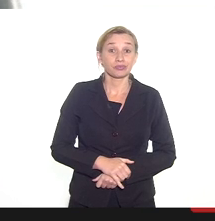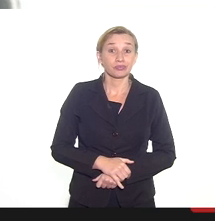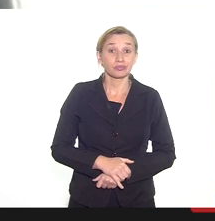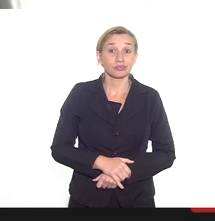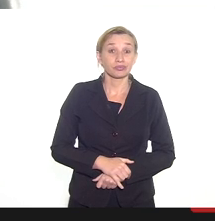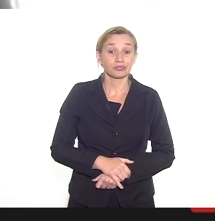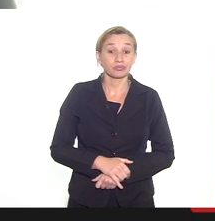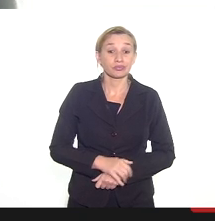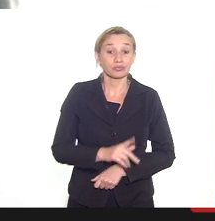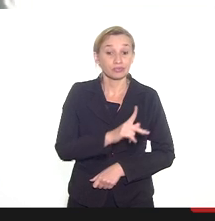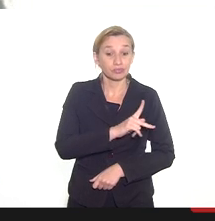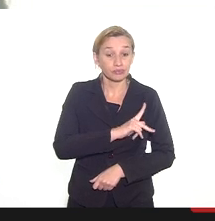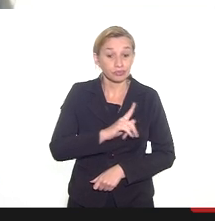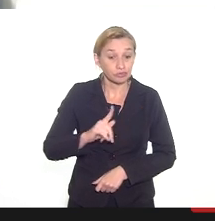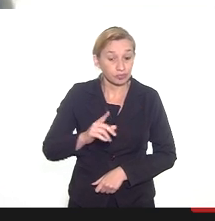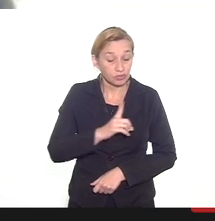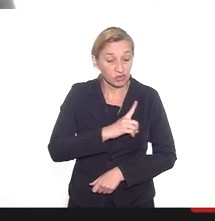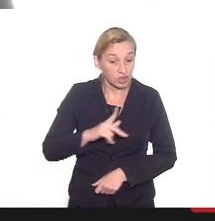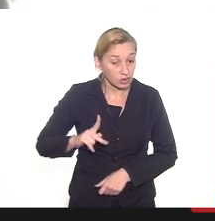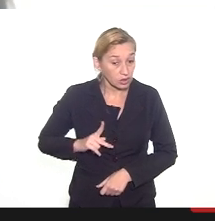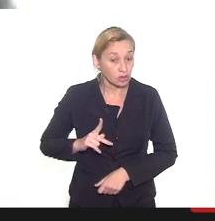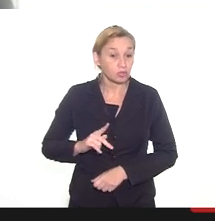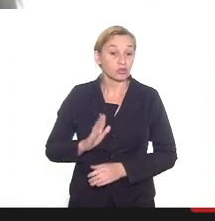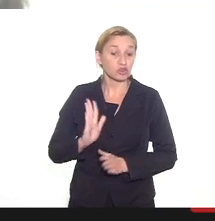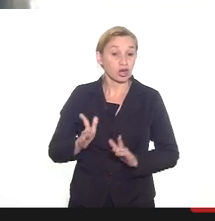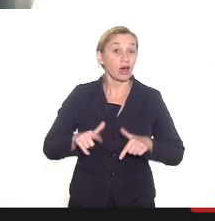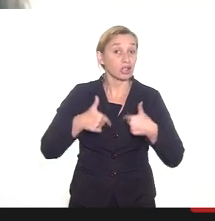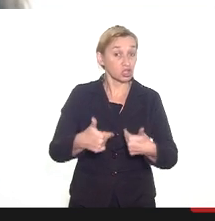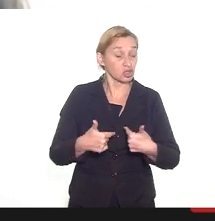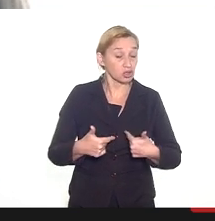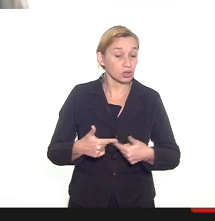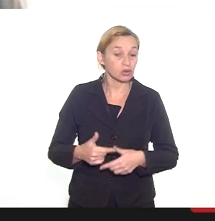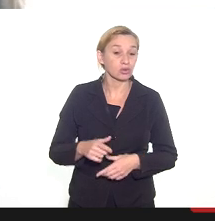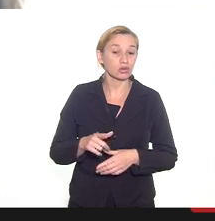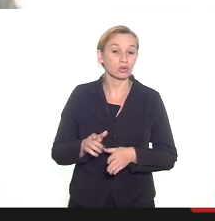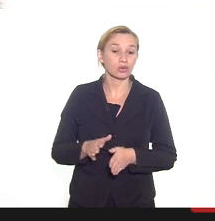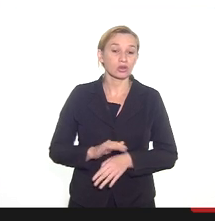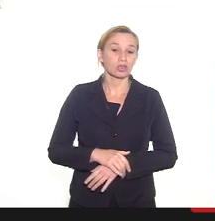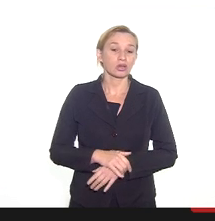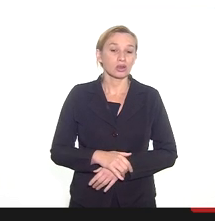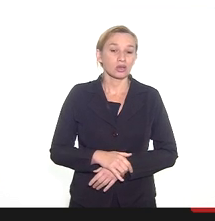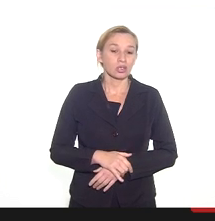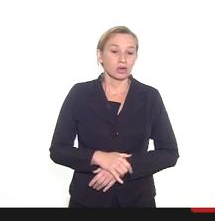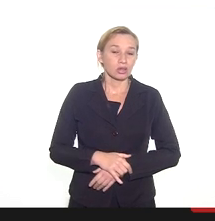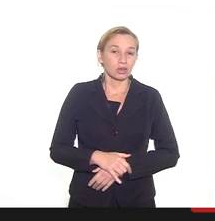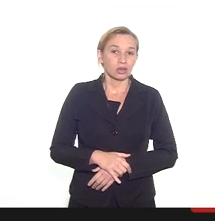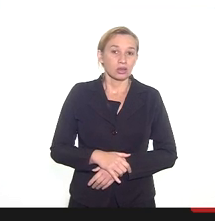a Defensoria já atuando com esse GT feminicídio, né, o fluxo